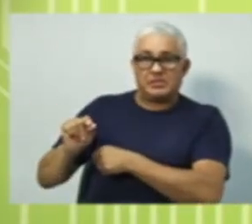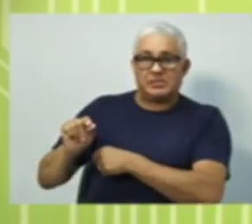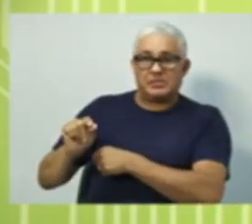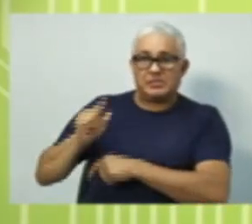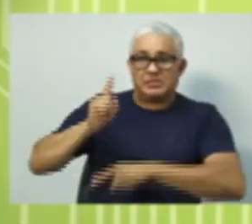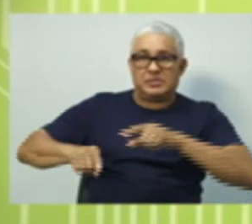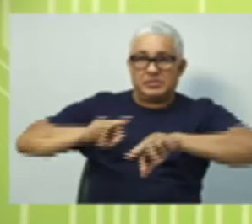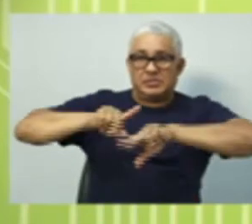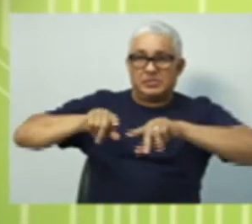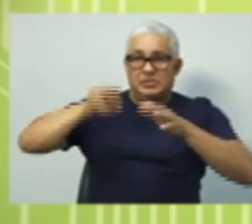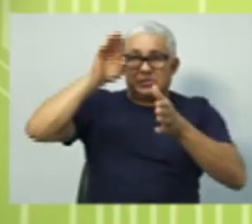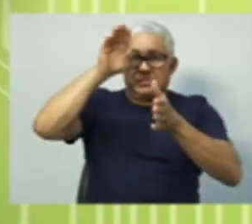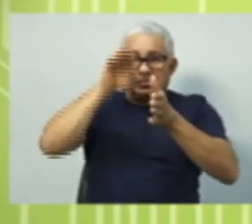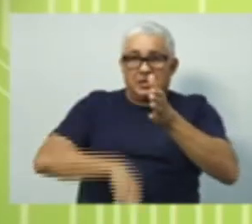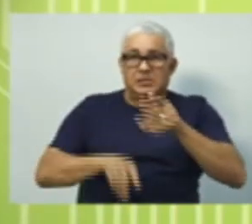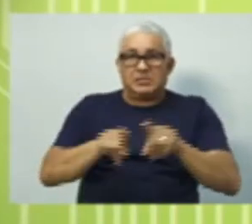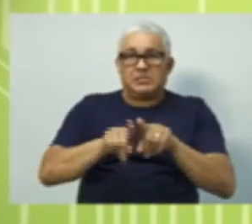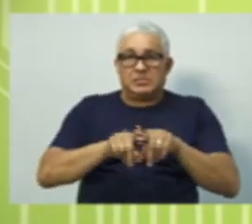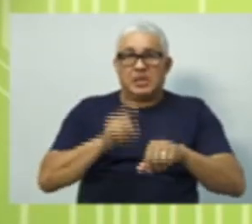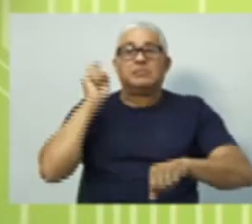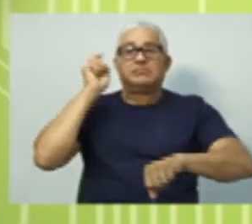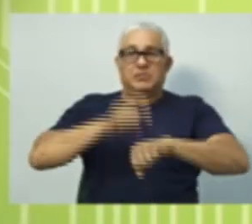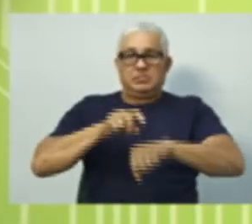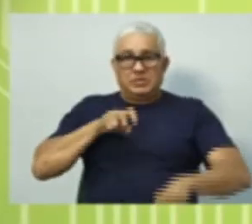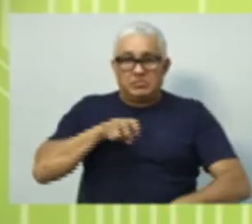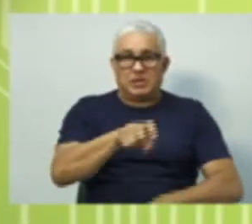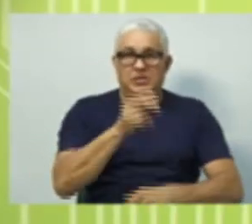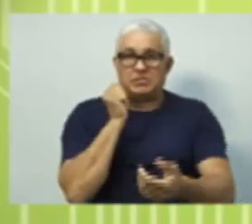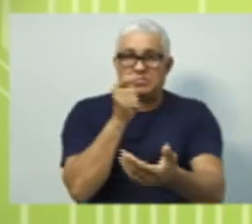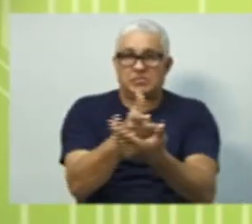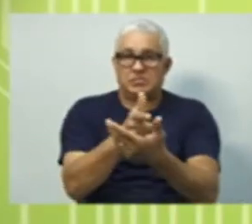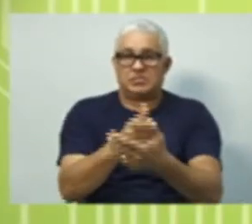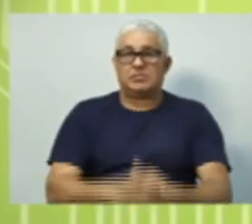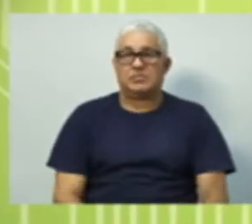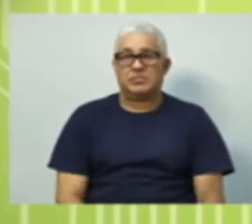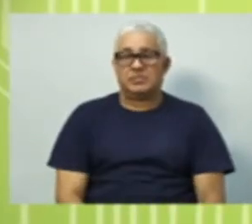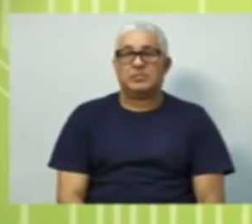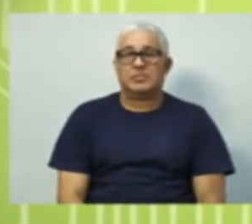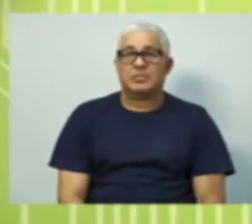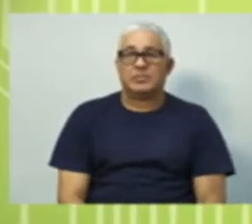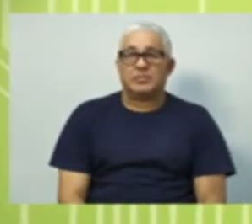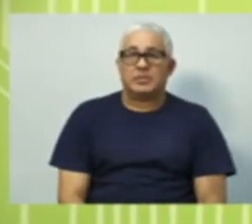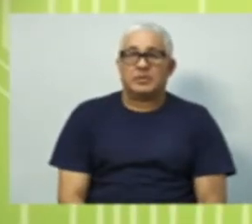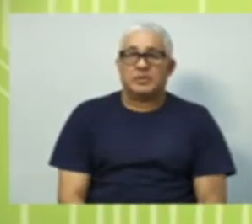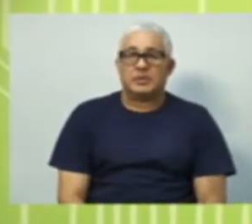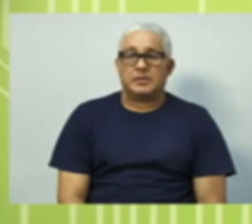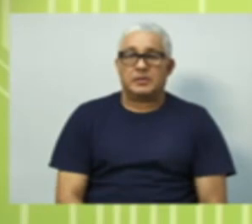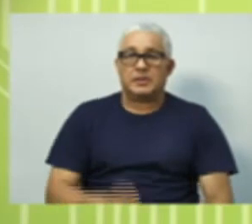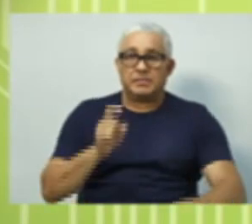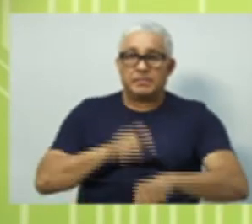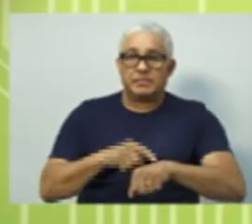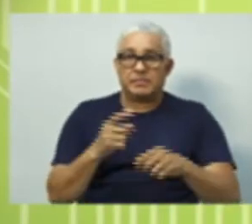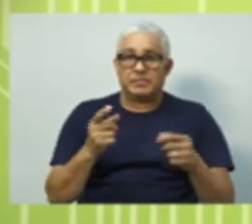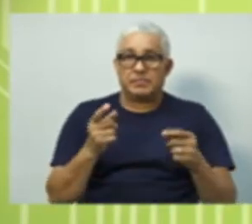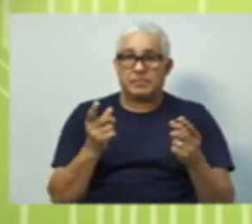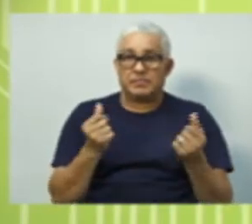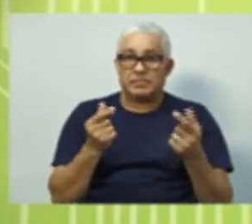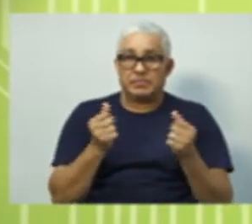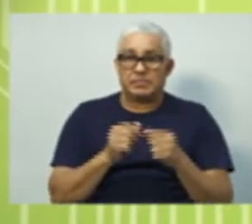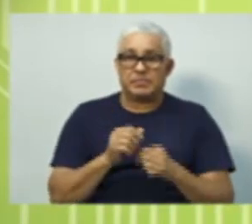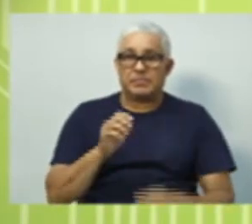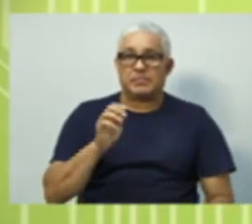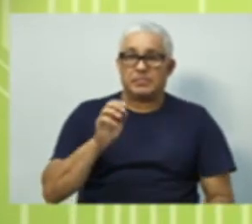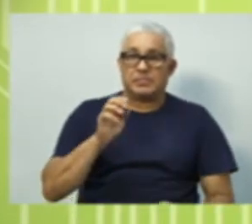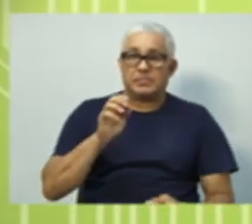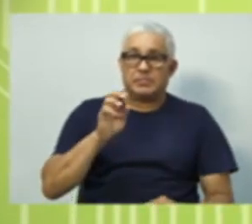que são importantíssimos para que você faça um planejamento mais próximo à realidade. Porque se você desconsiderar, você fura o orçamento